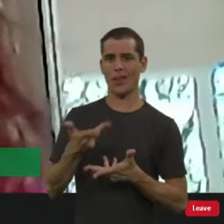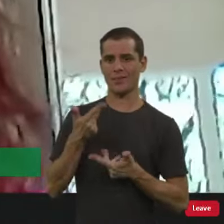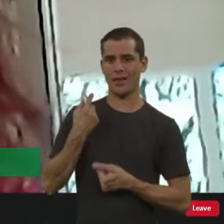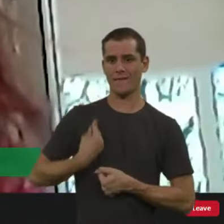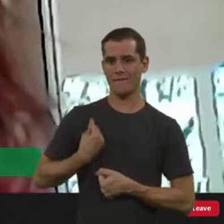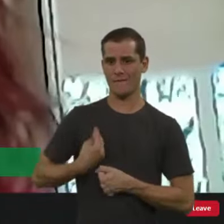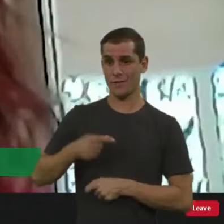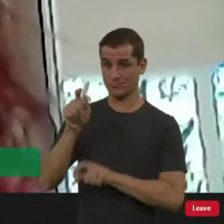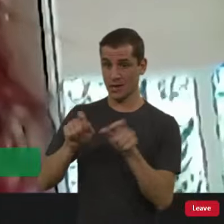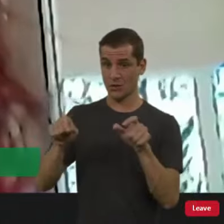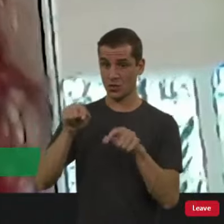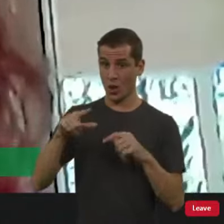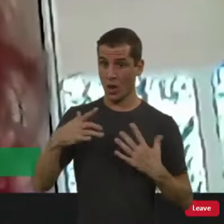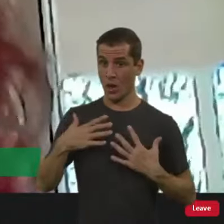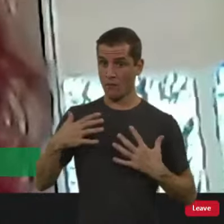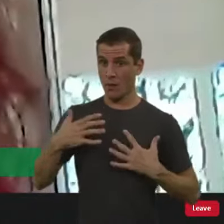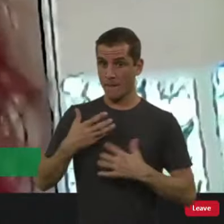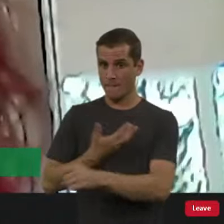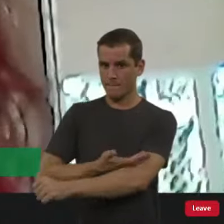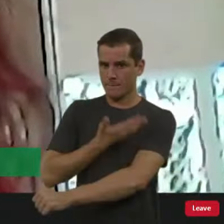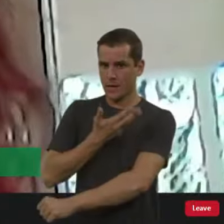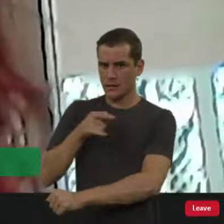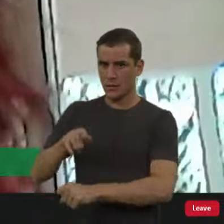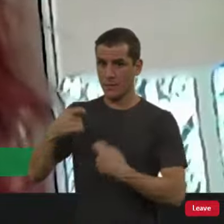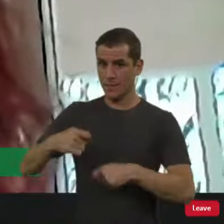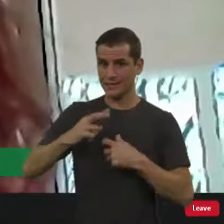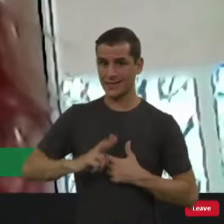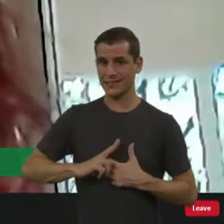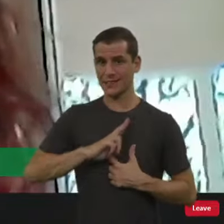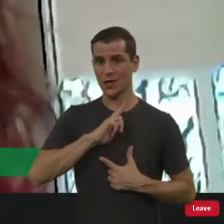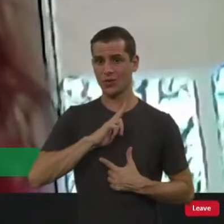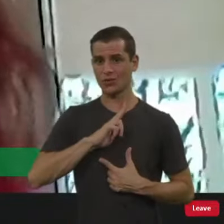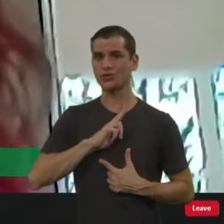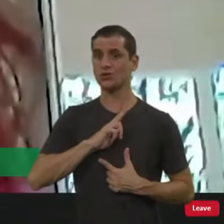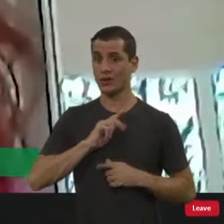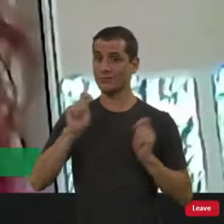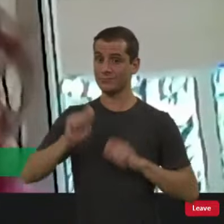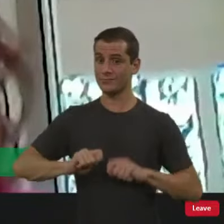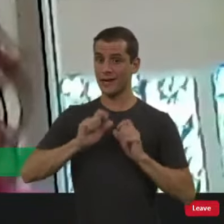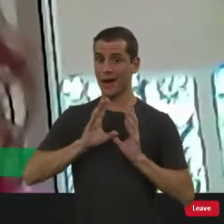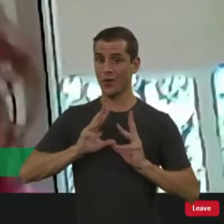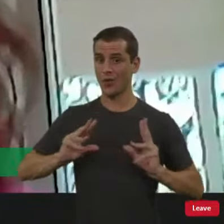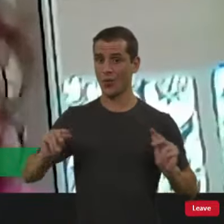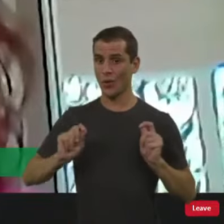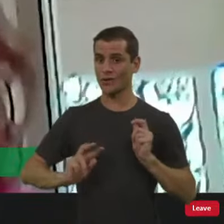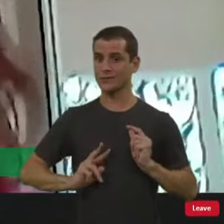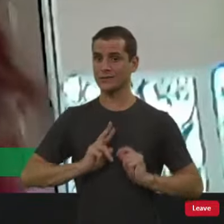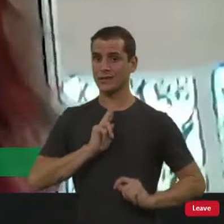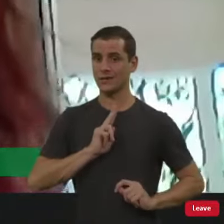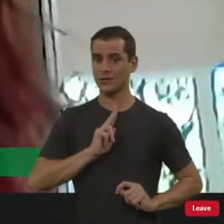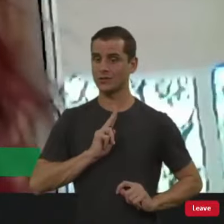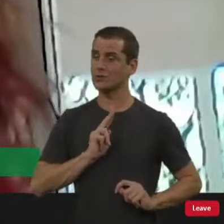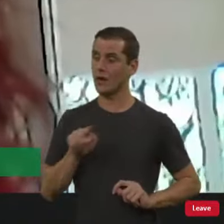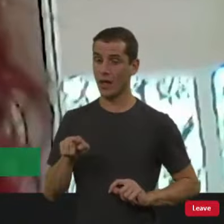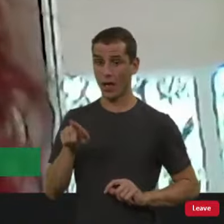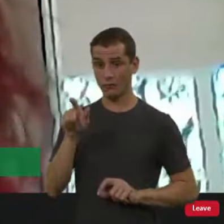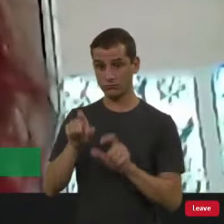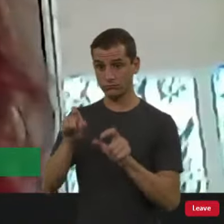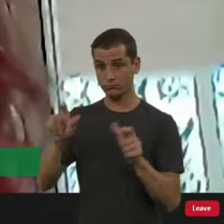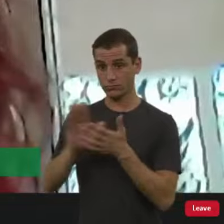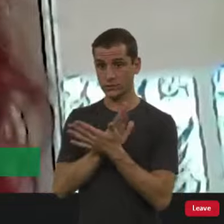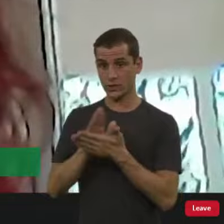pulmonar, ele requer uma avaliação de seu potencial cirúrgico, porque pode ser curável. E para aqueles casos que a HPTEC é